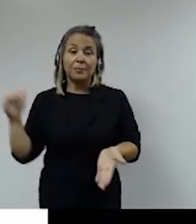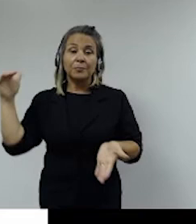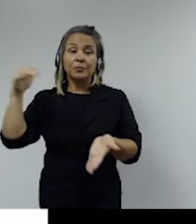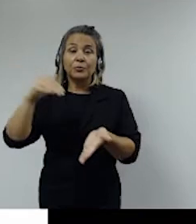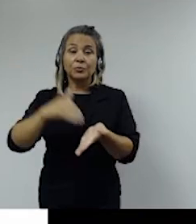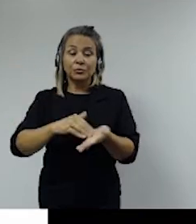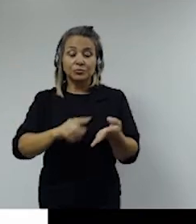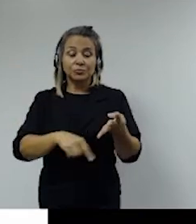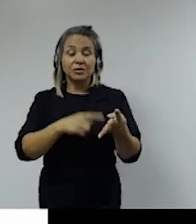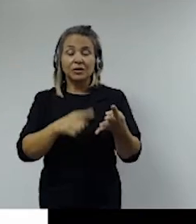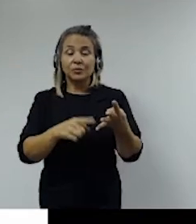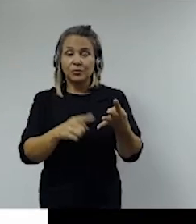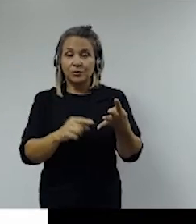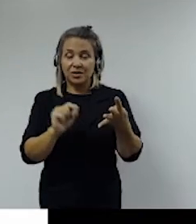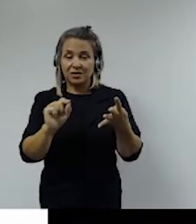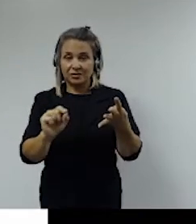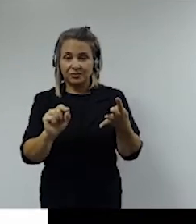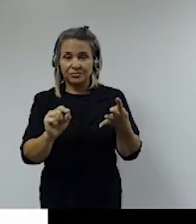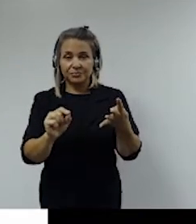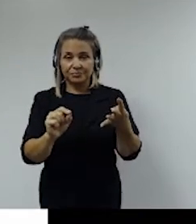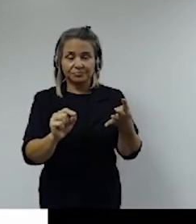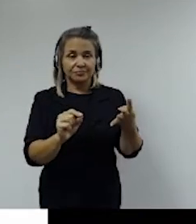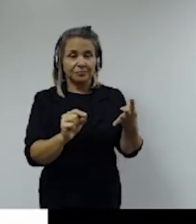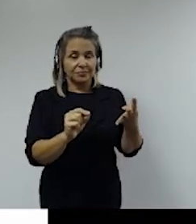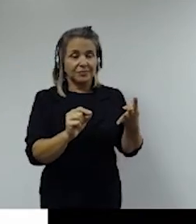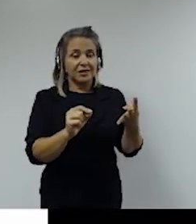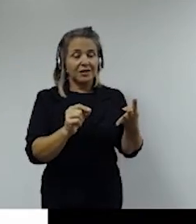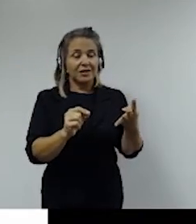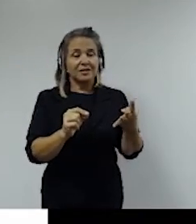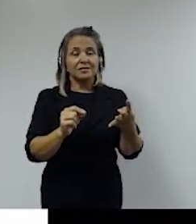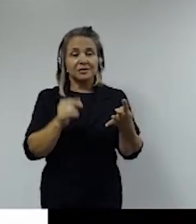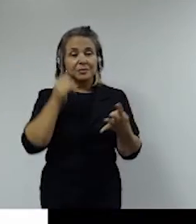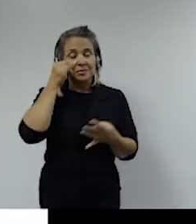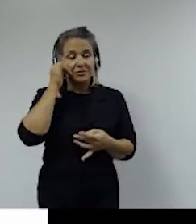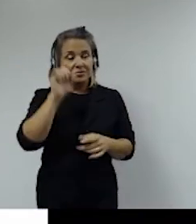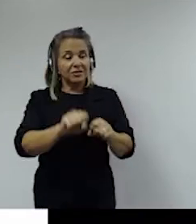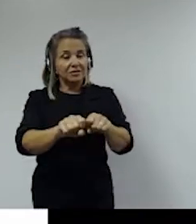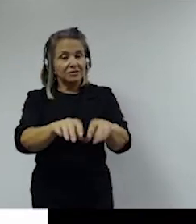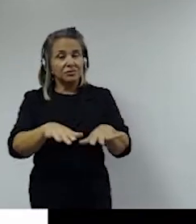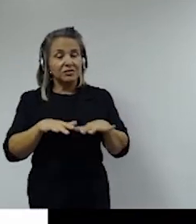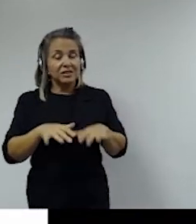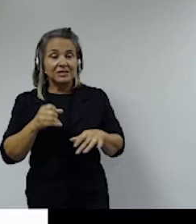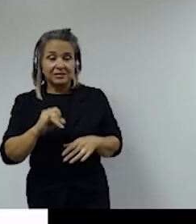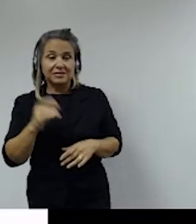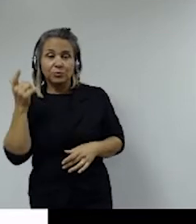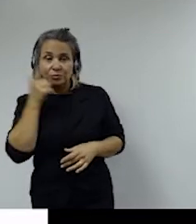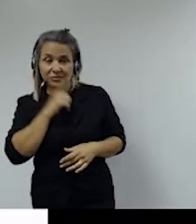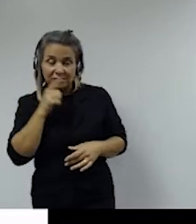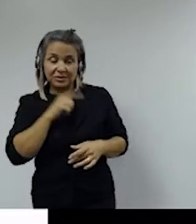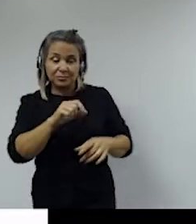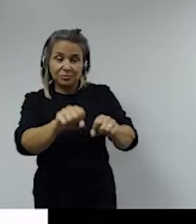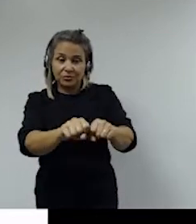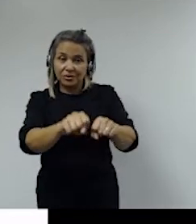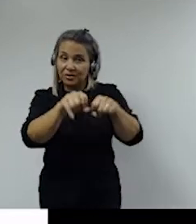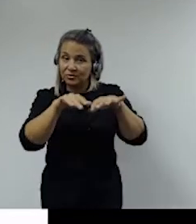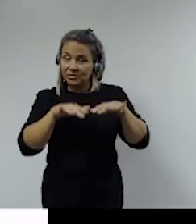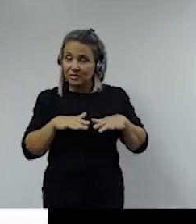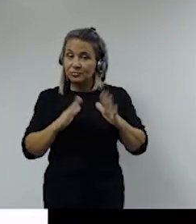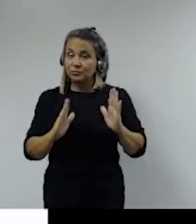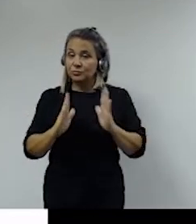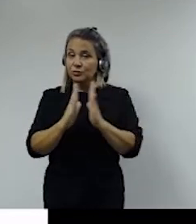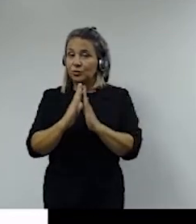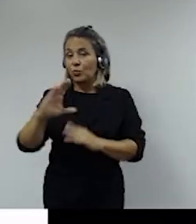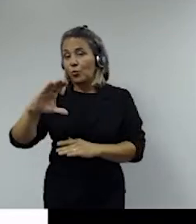último, a quarta dimensão, o potencial preventivo da audiência de custódia, é que, se conseguirmos com as audiências de custódia que realmente,